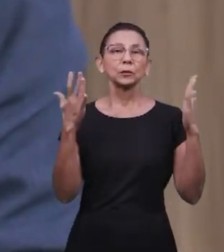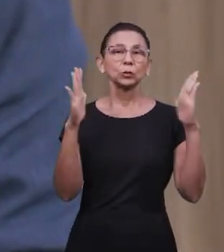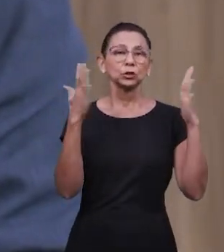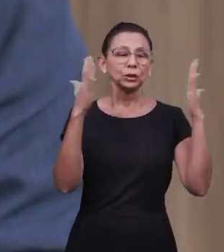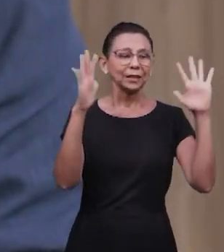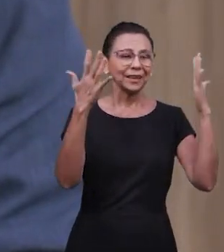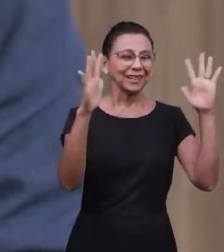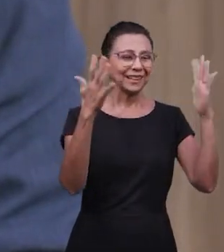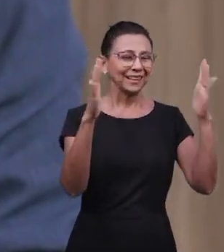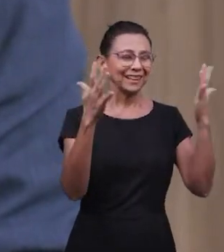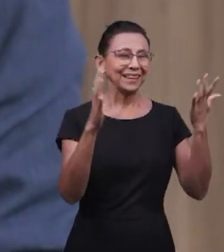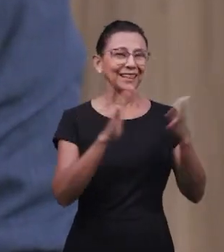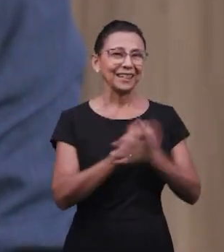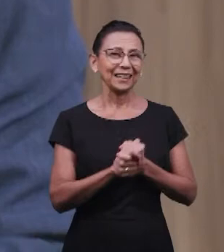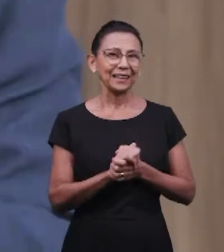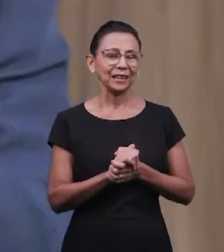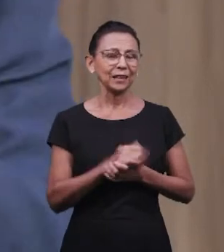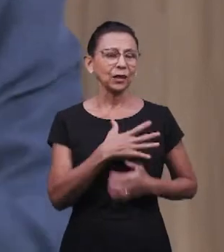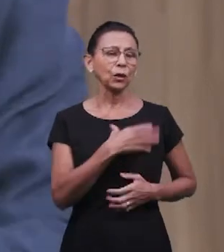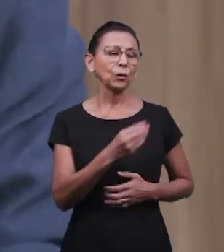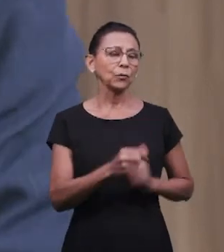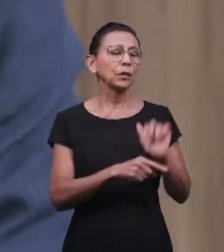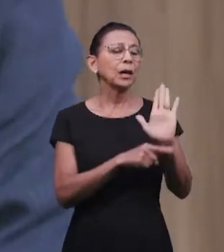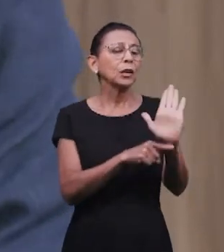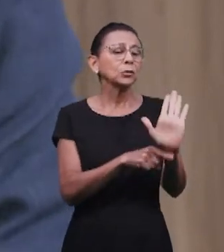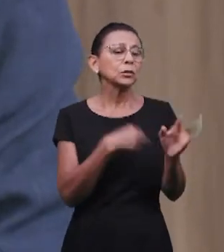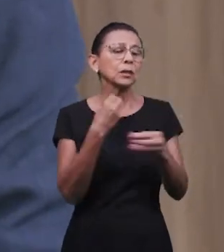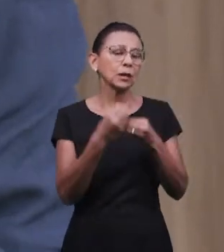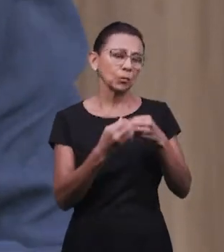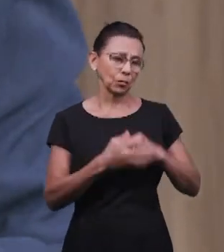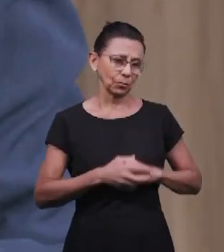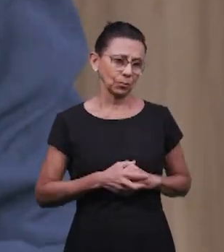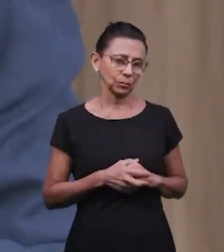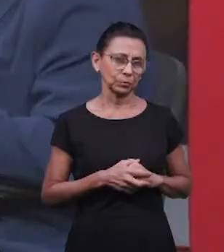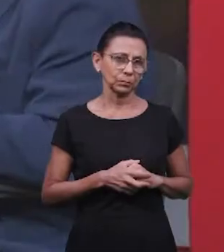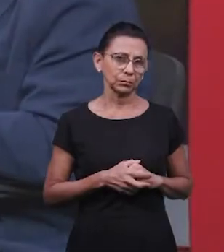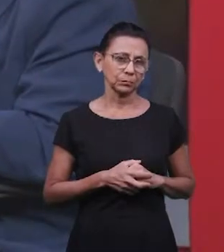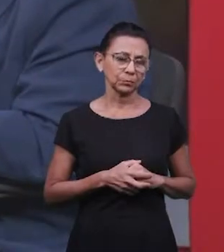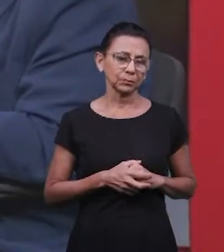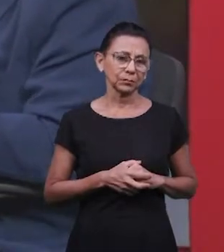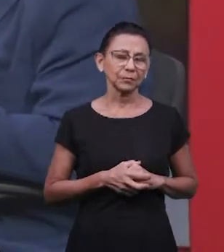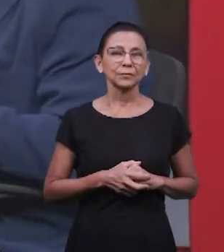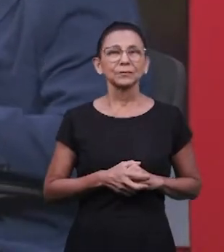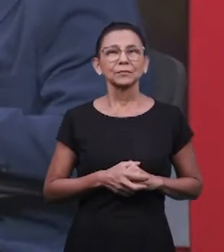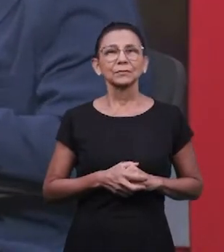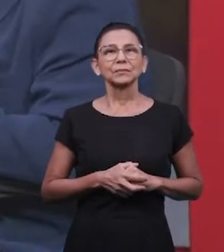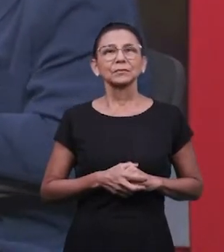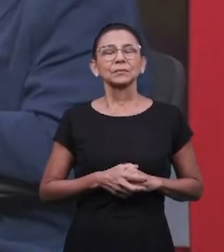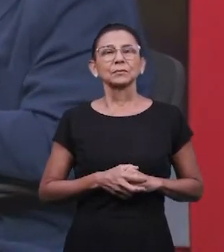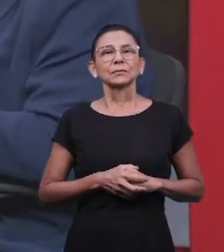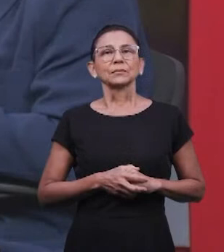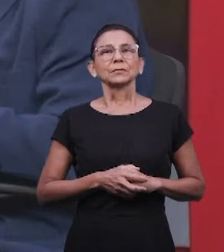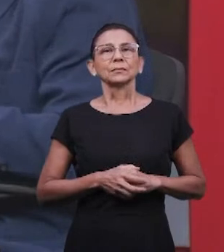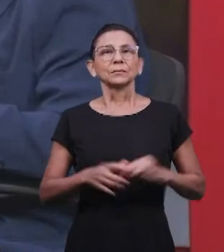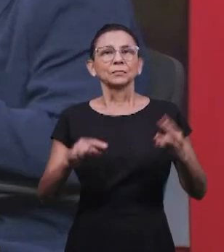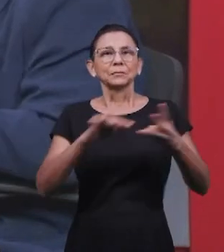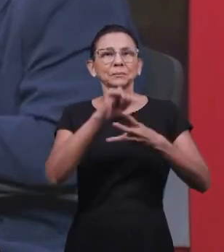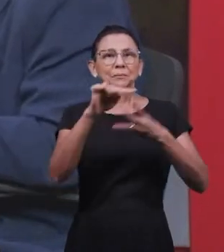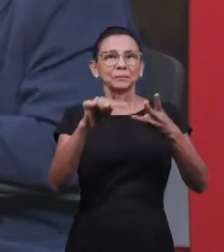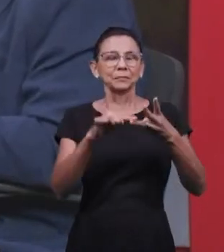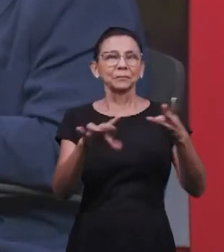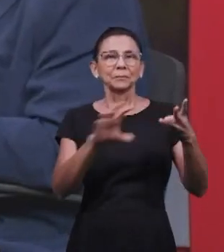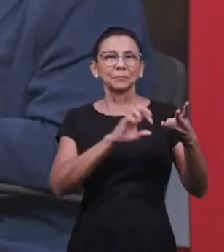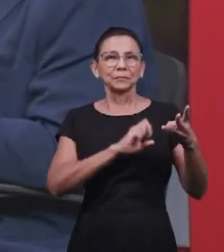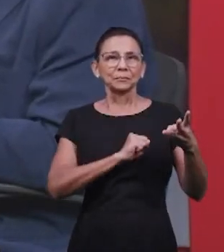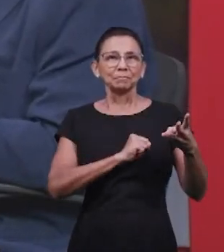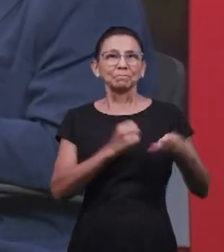te ajudar, meu filho? E você falar com seu pai e sua mãe, o que eu posso te ajudar? É uma família que, nesses 3 pontos, o amor, no servir, no